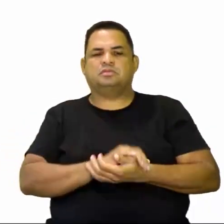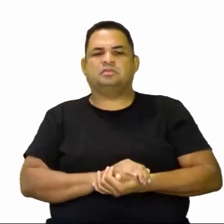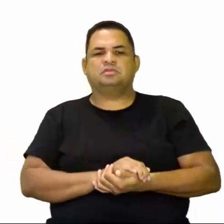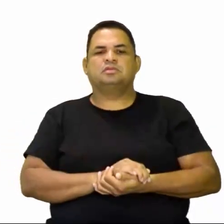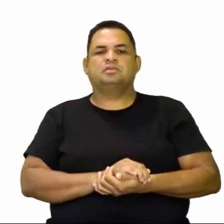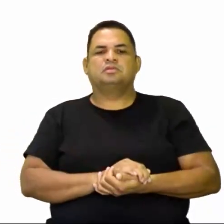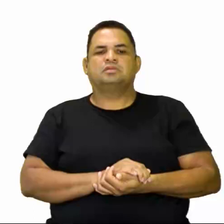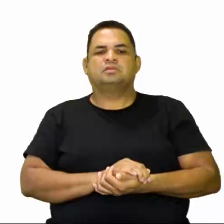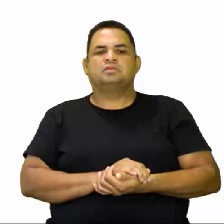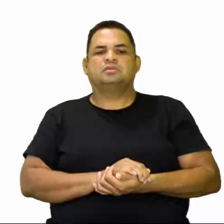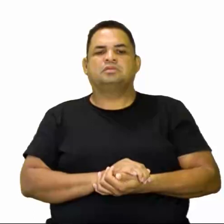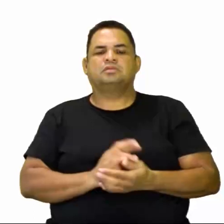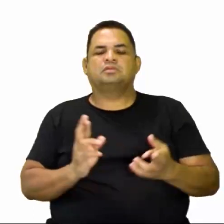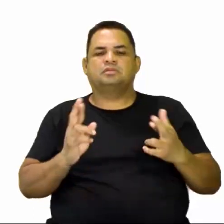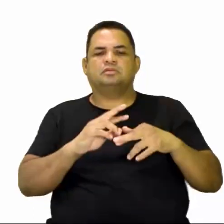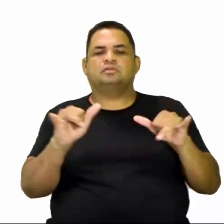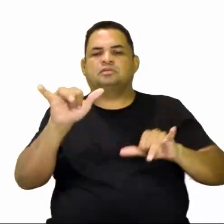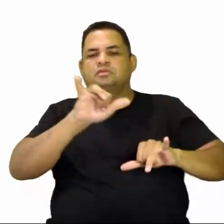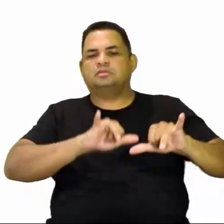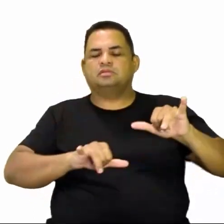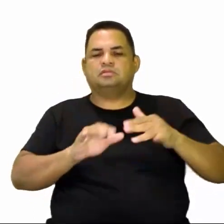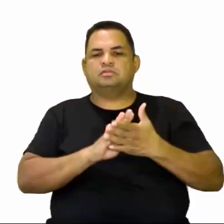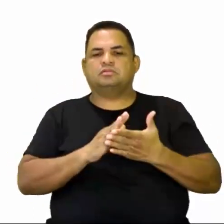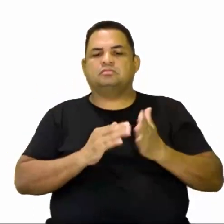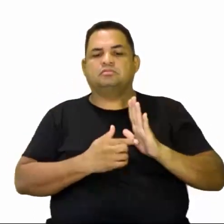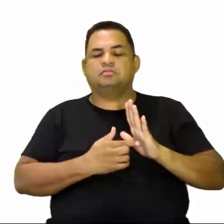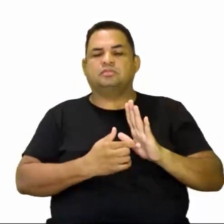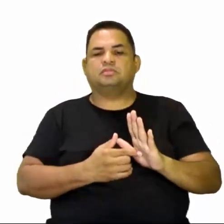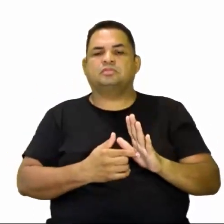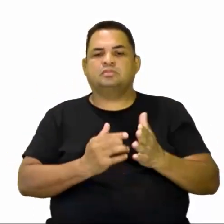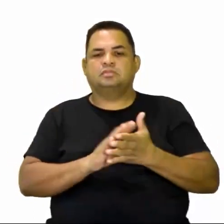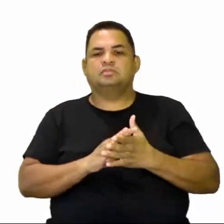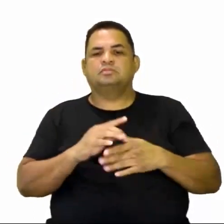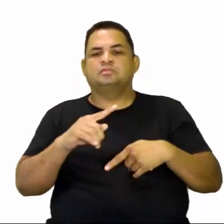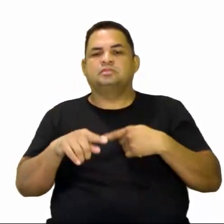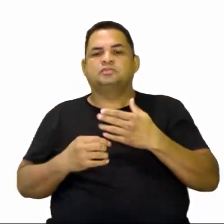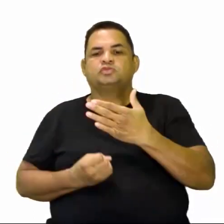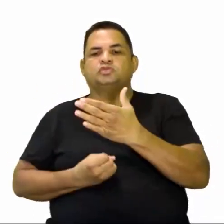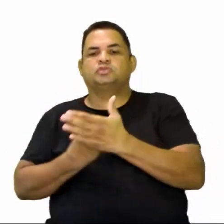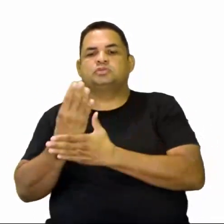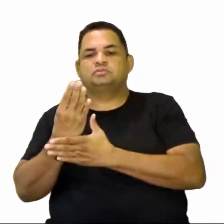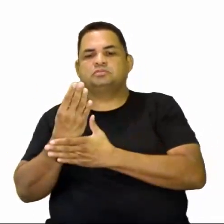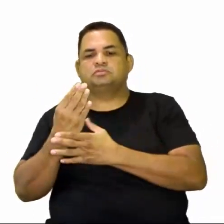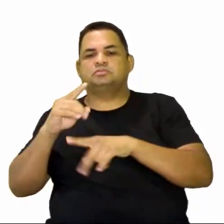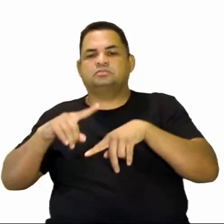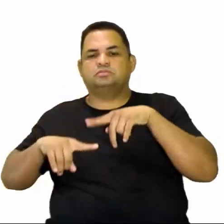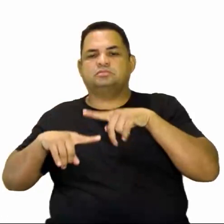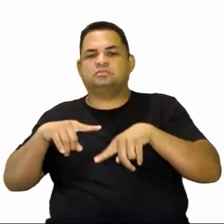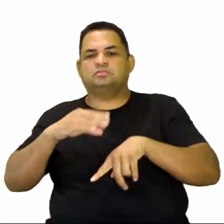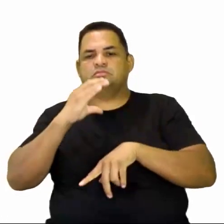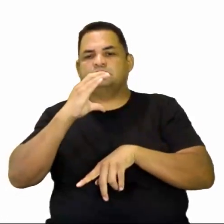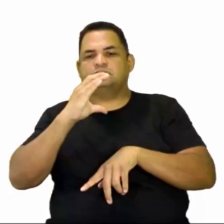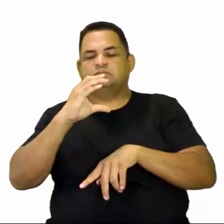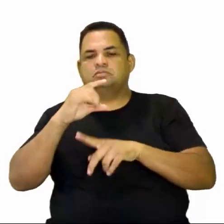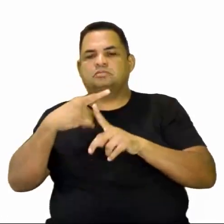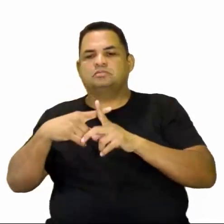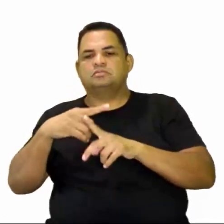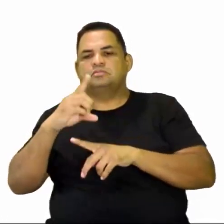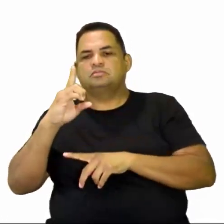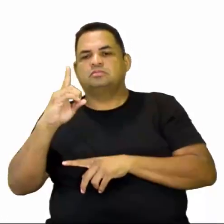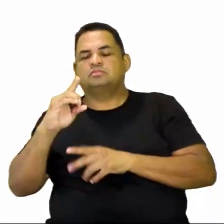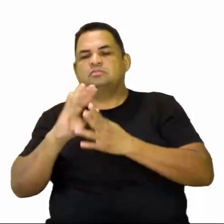química, indicando um sentido de reagente para produto. C e D são